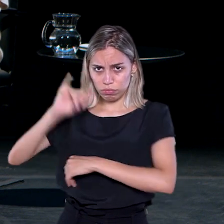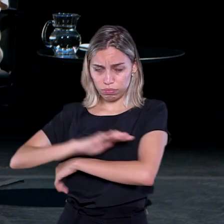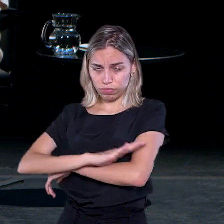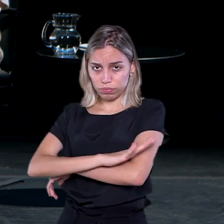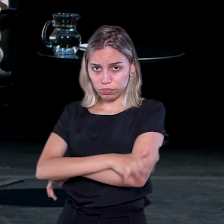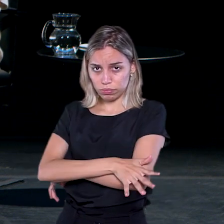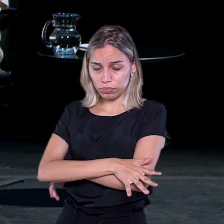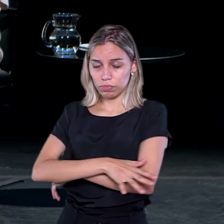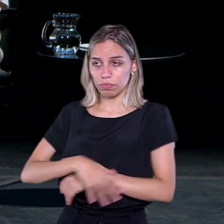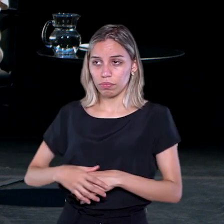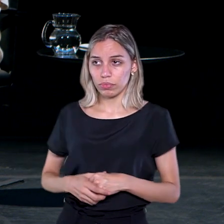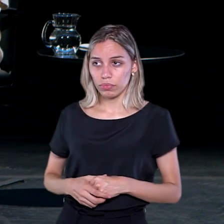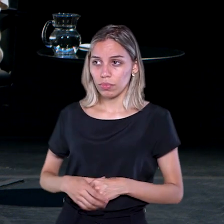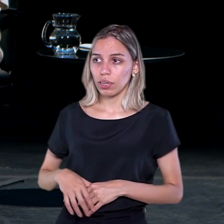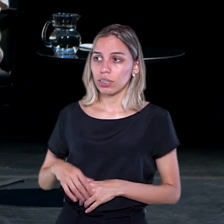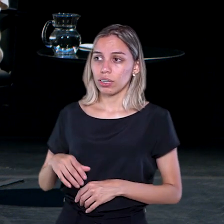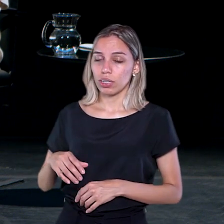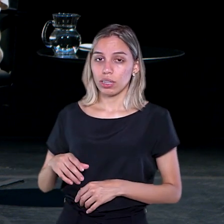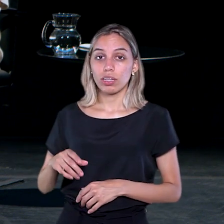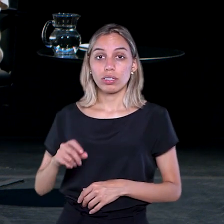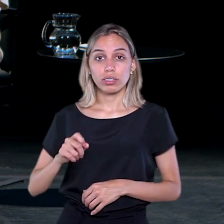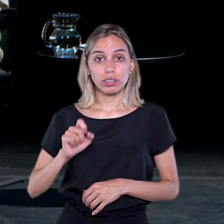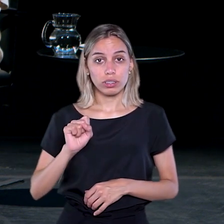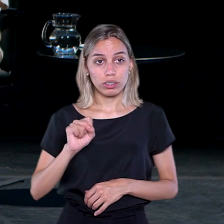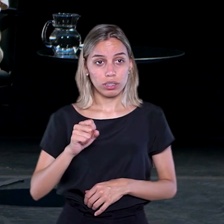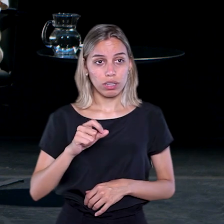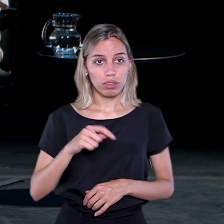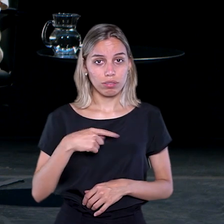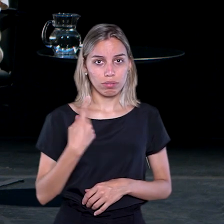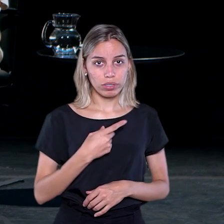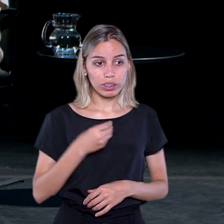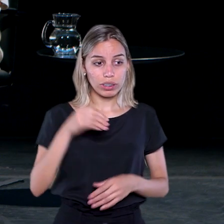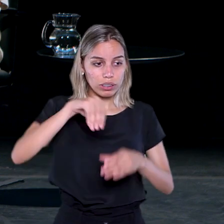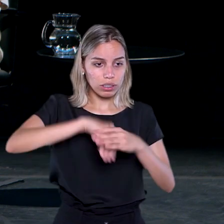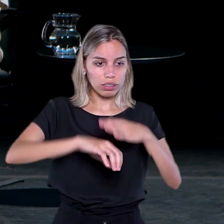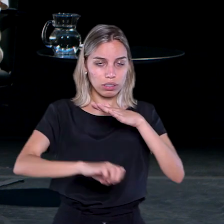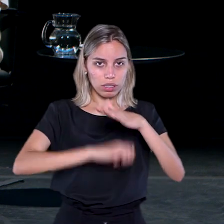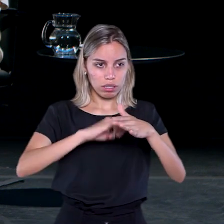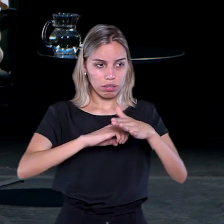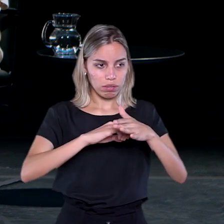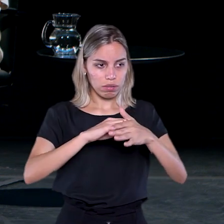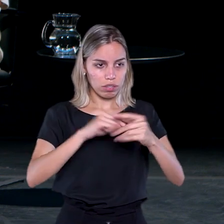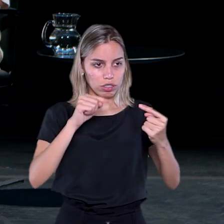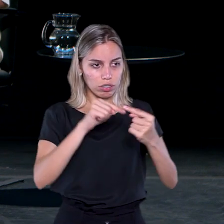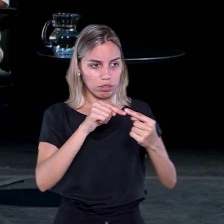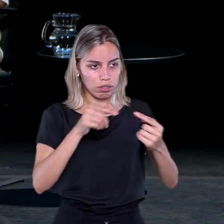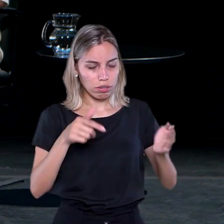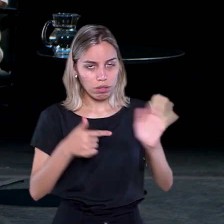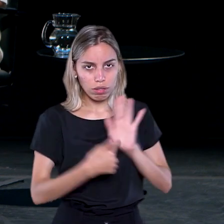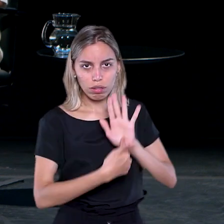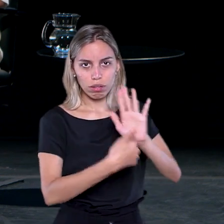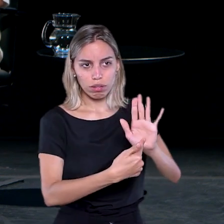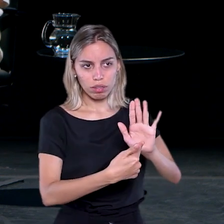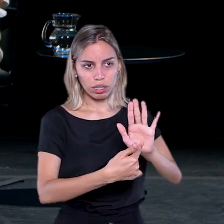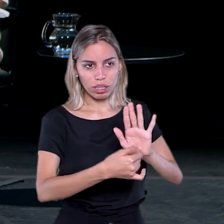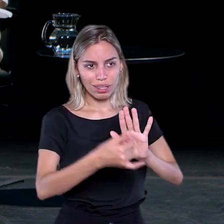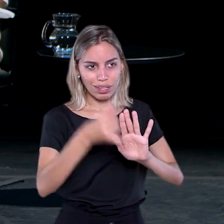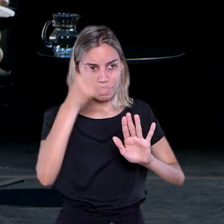Afonso? Quem é de axé aqui vai entender o que eu estou falando também. A água sempre encontra o caminho. Se ela não contornar, ela